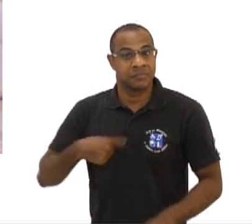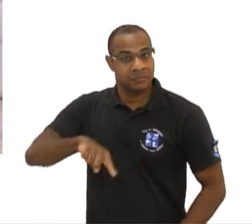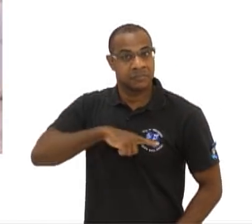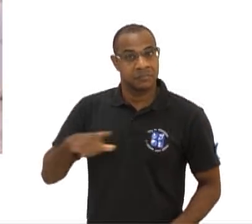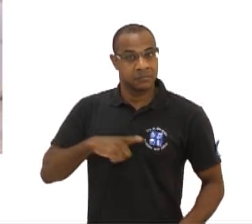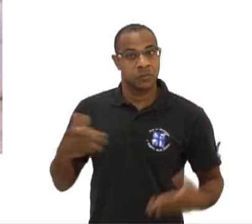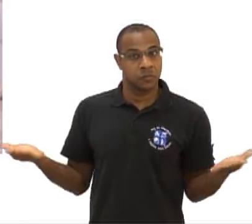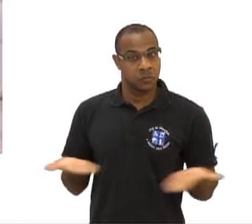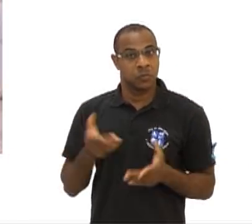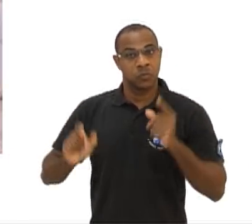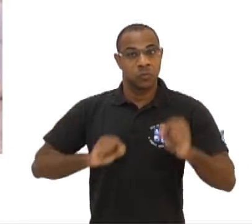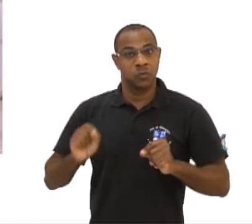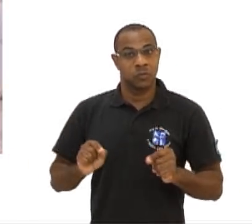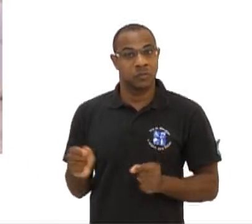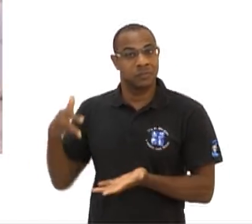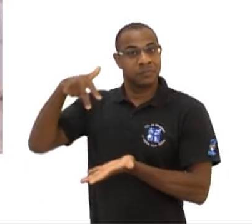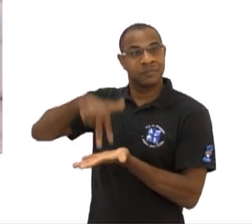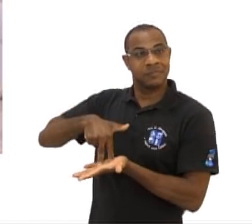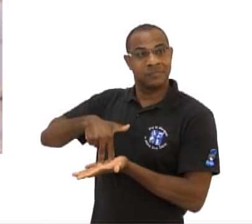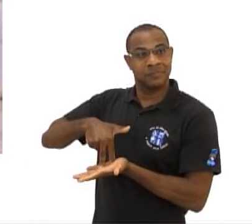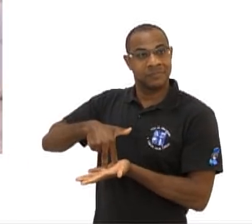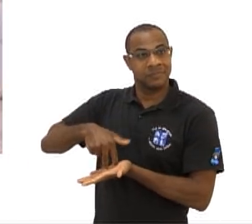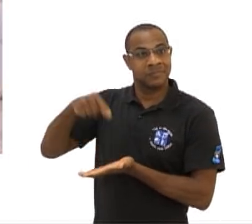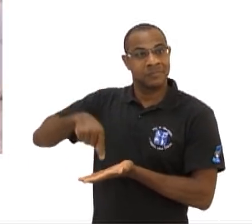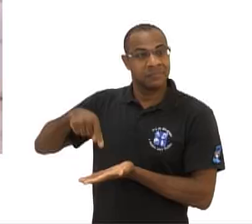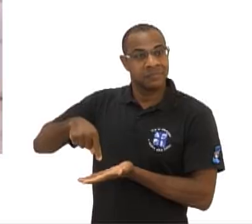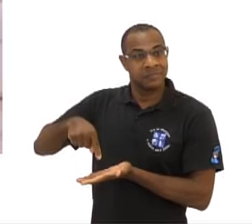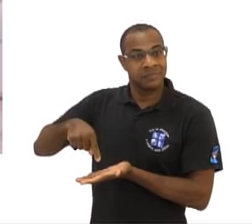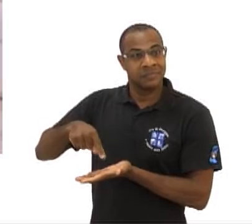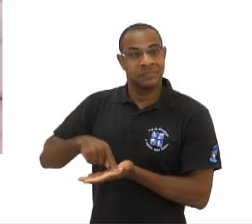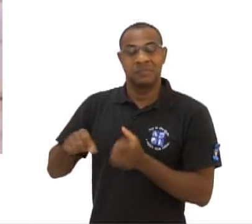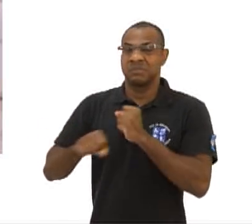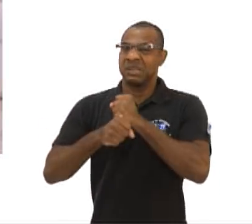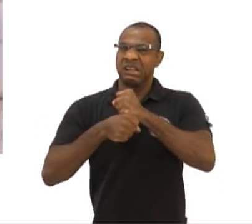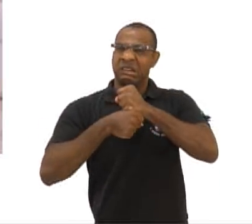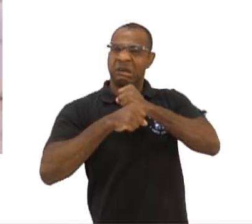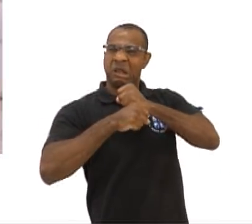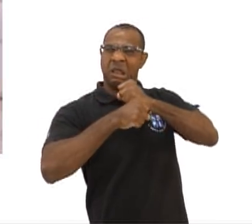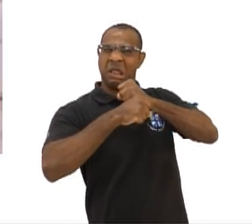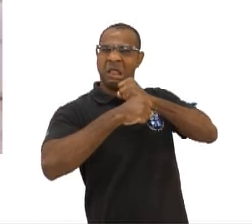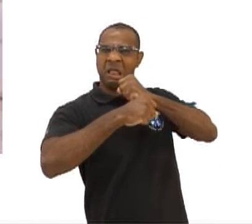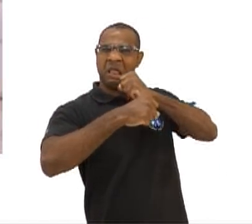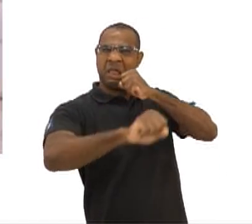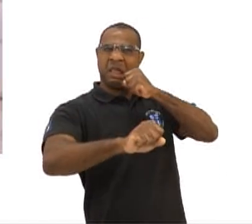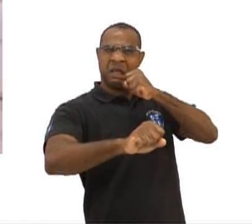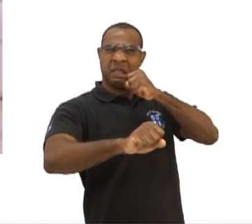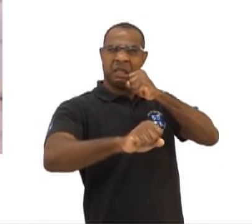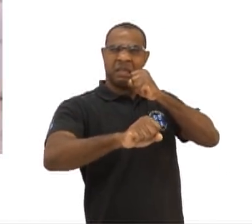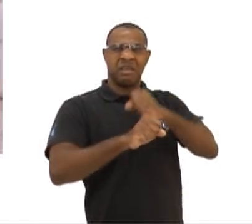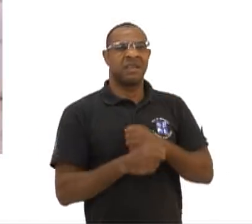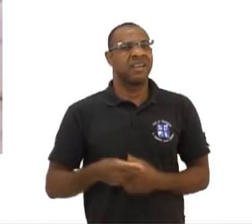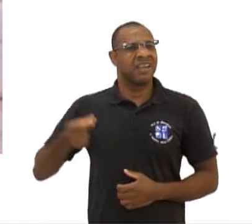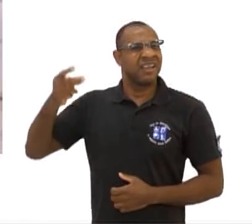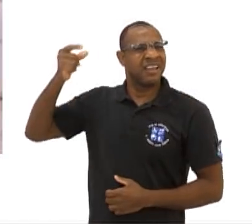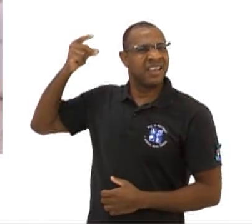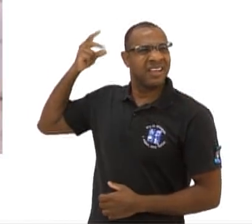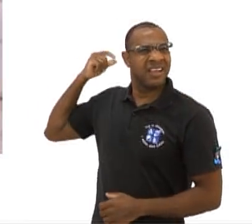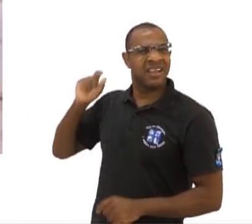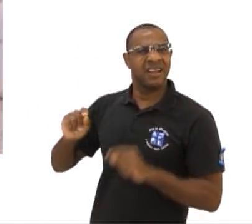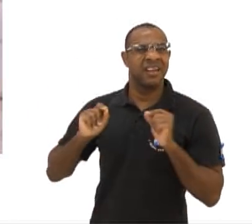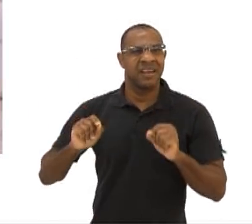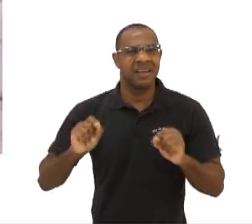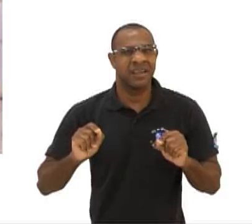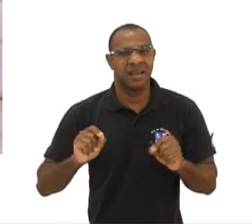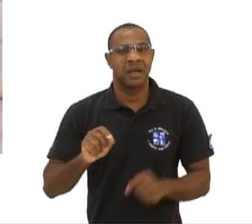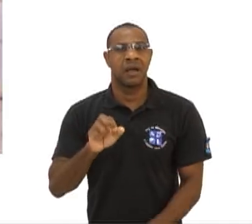estamos hoje aqui na grande loja da AMORC, a antiga e mística Ordem